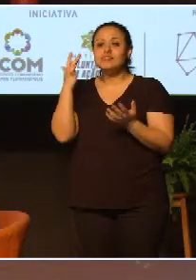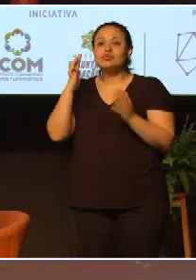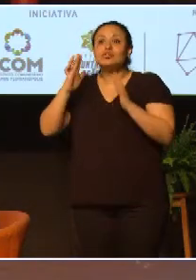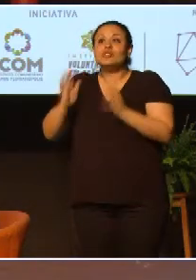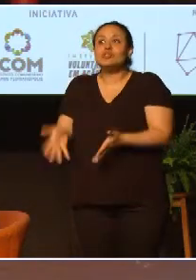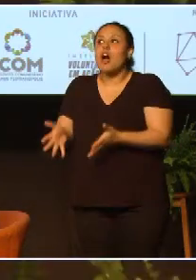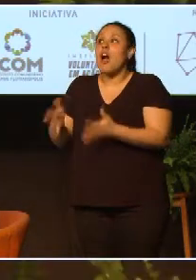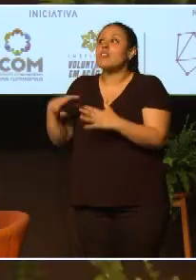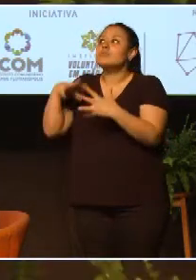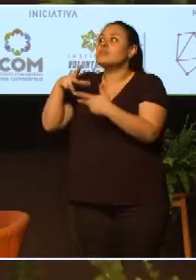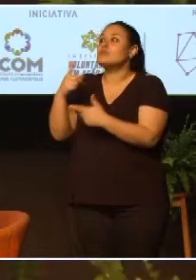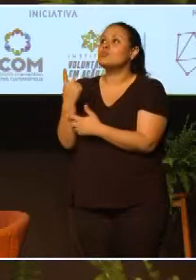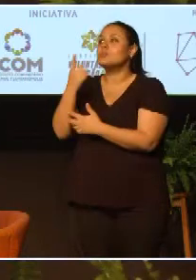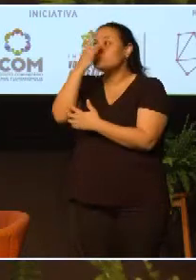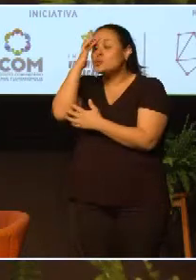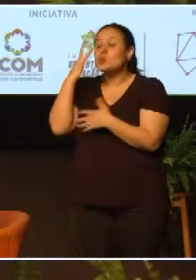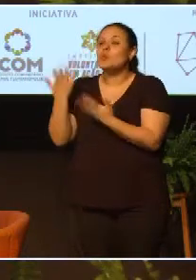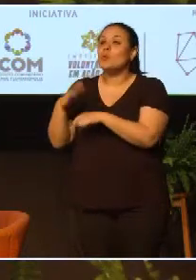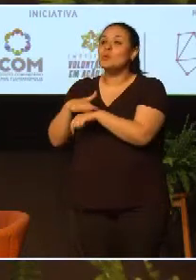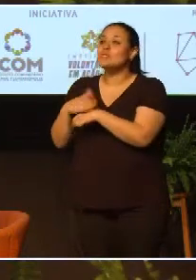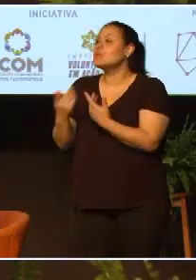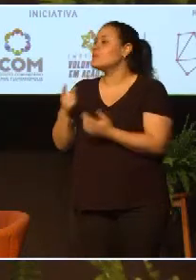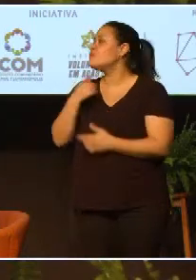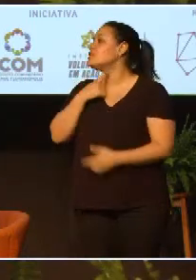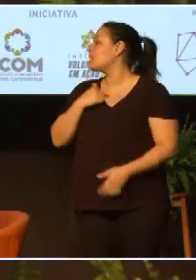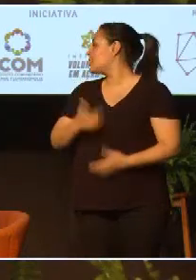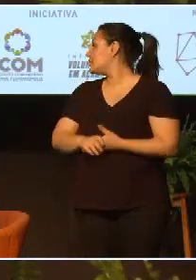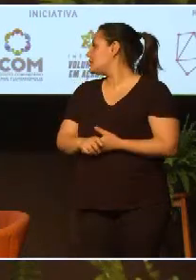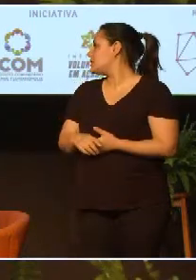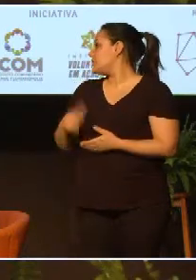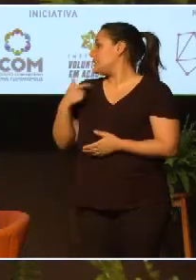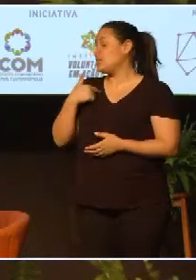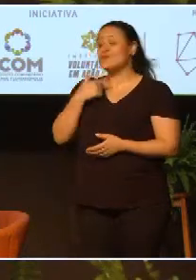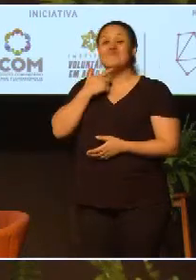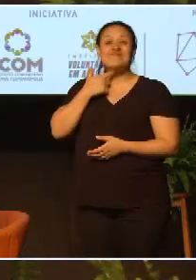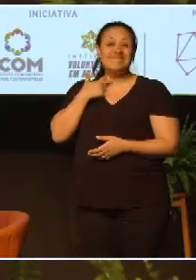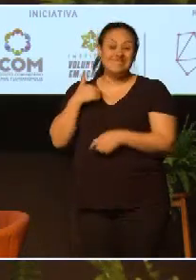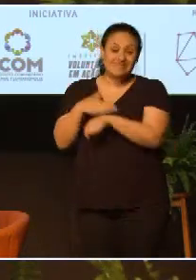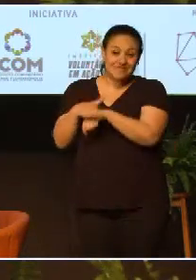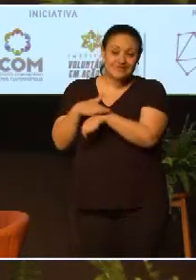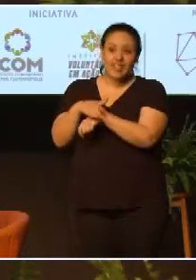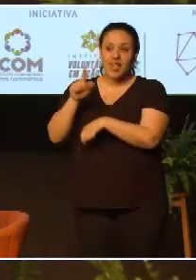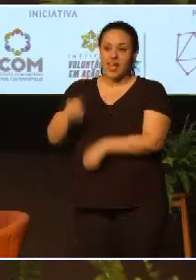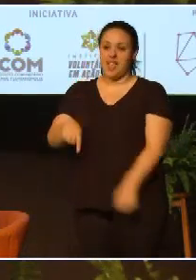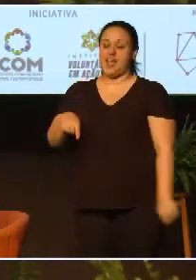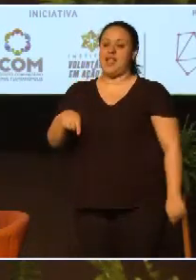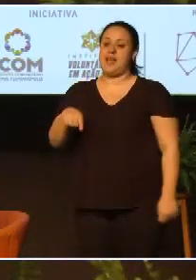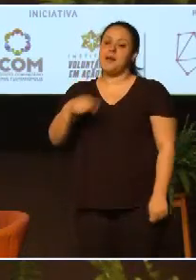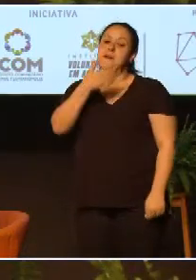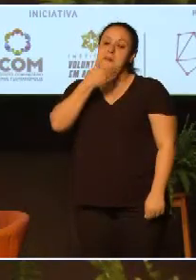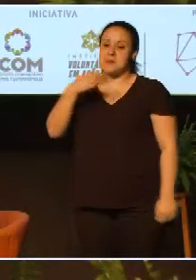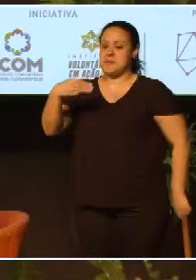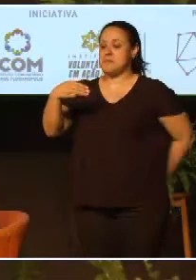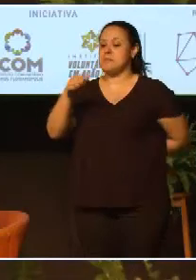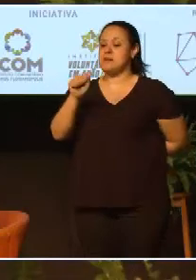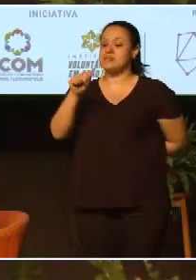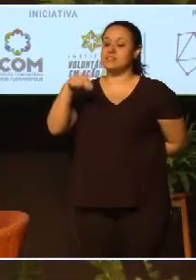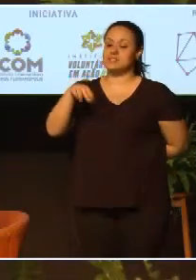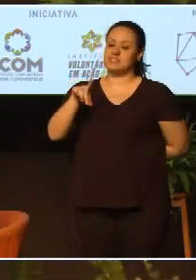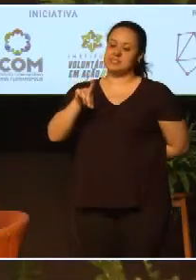e assim, eu estive lá, mas ele não estava mais vivo. Eu tinha um sonho enorme de conversar com Mandela, porque,